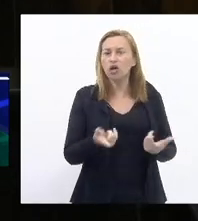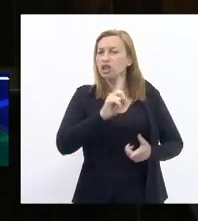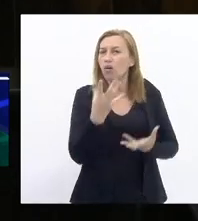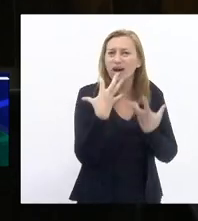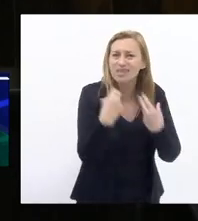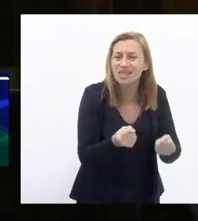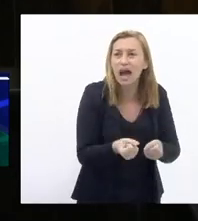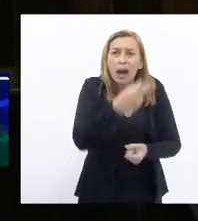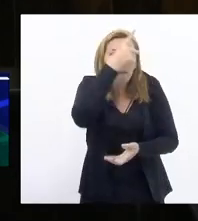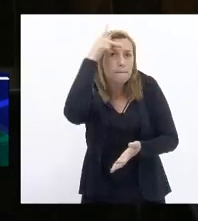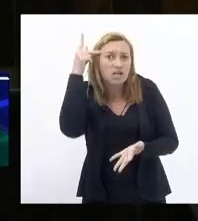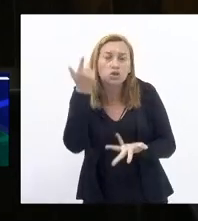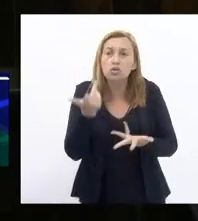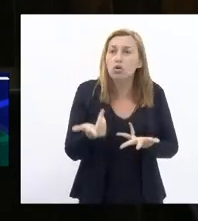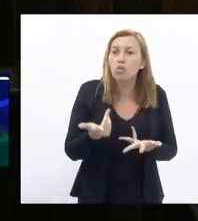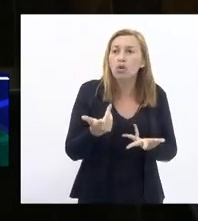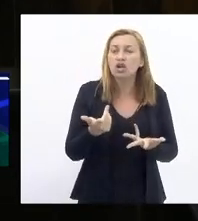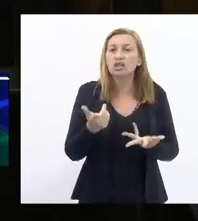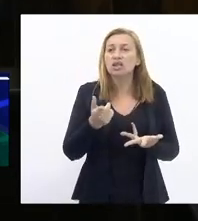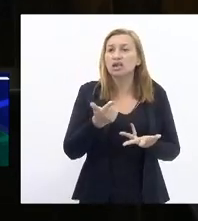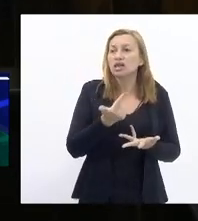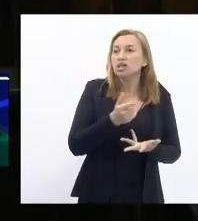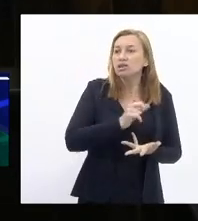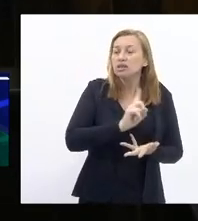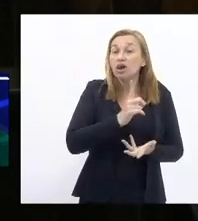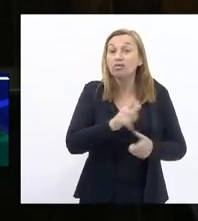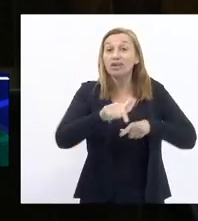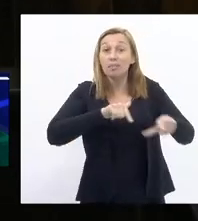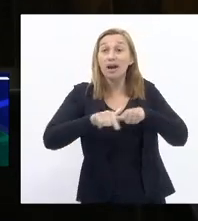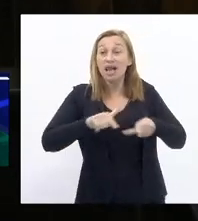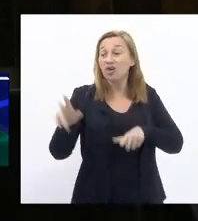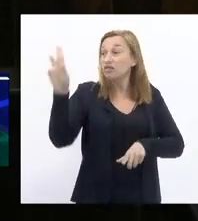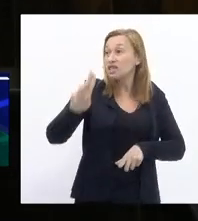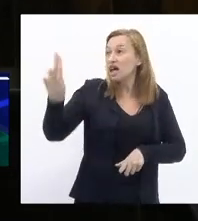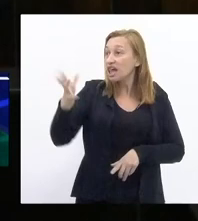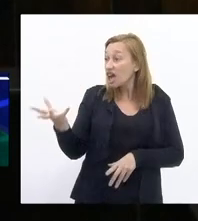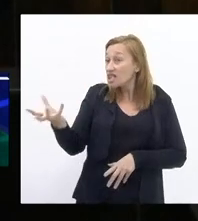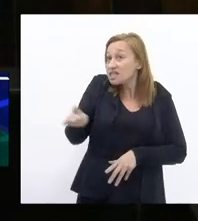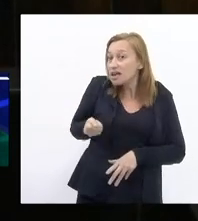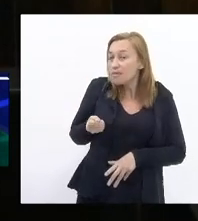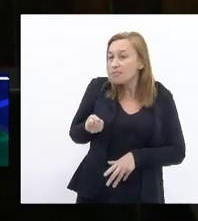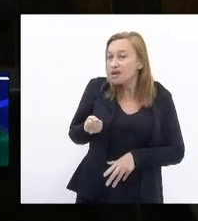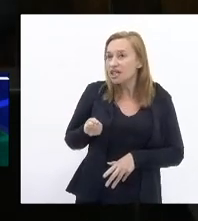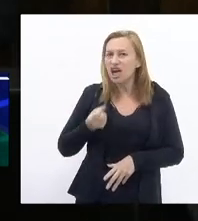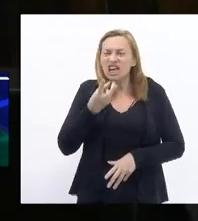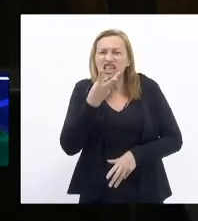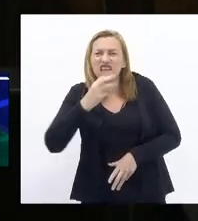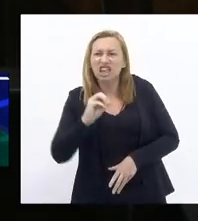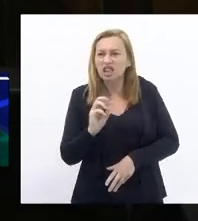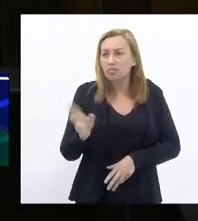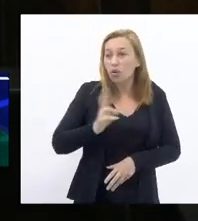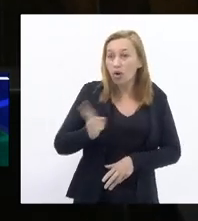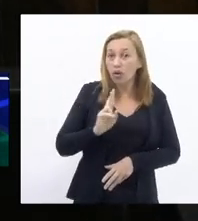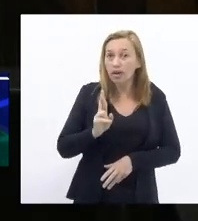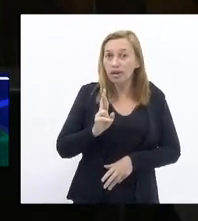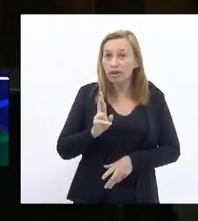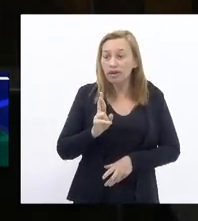aceitar pessoas sem trabalhar naquela universidade receberem na faixa de 30 mil reais por